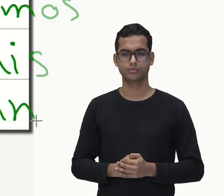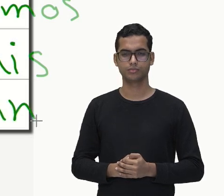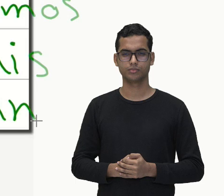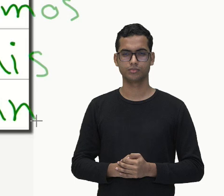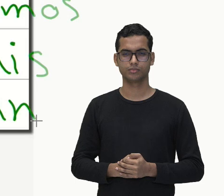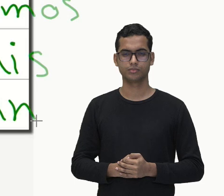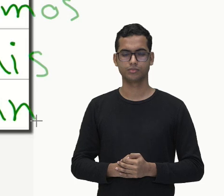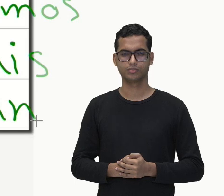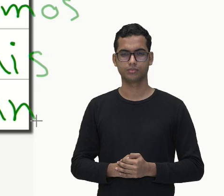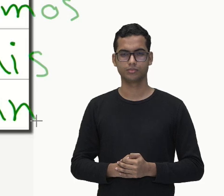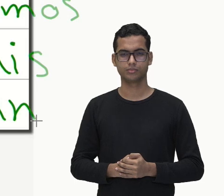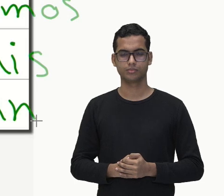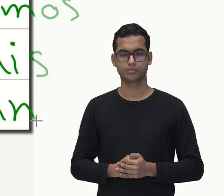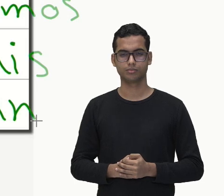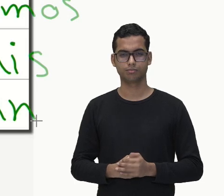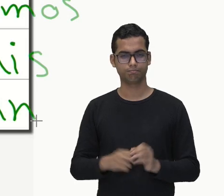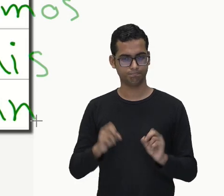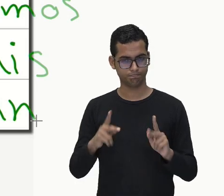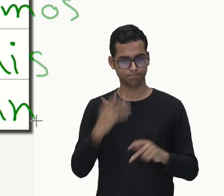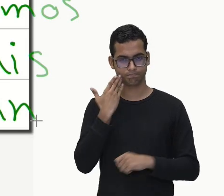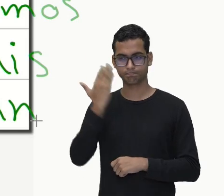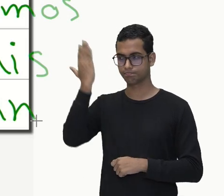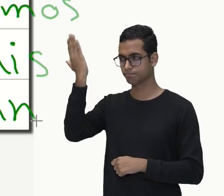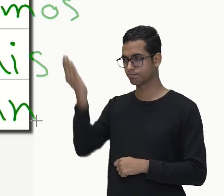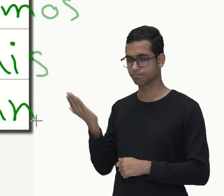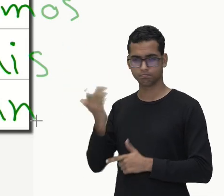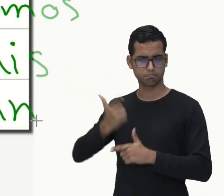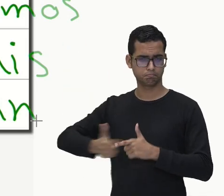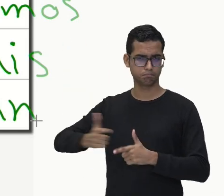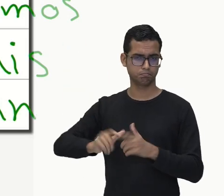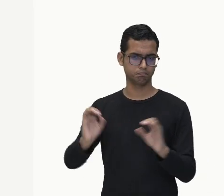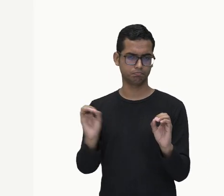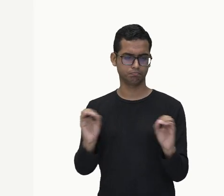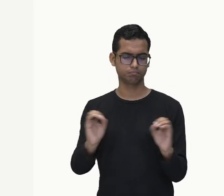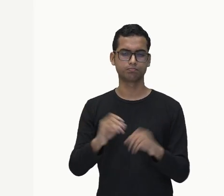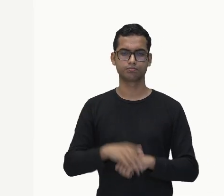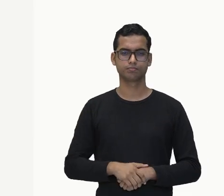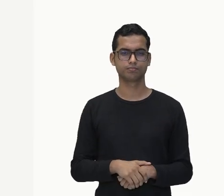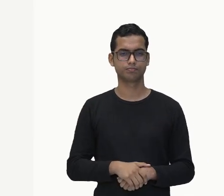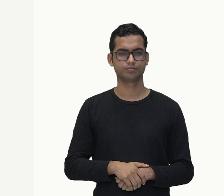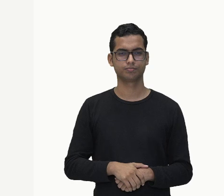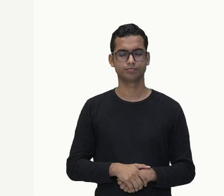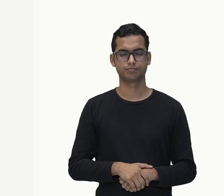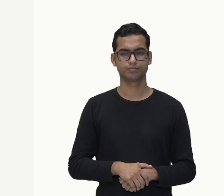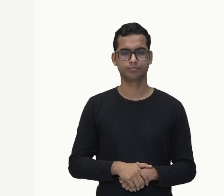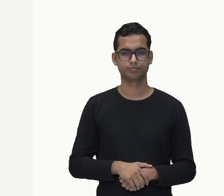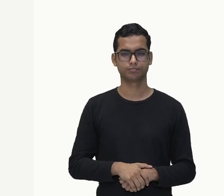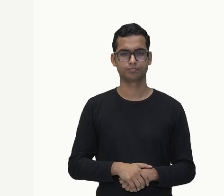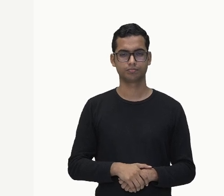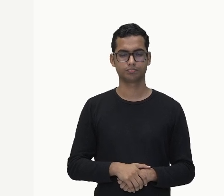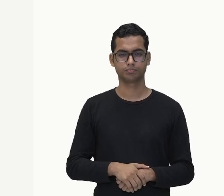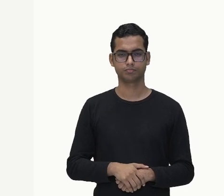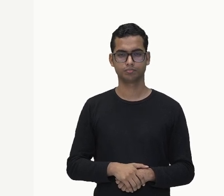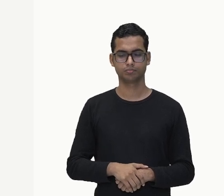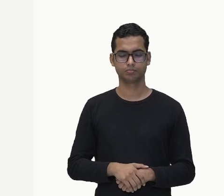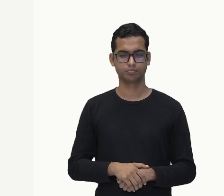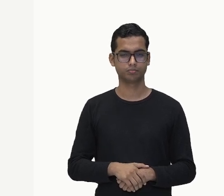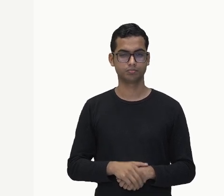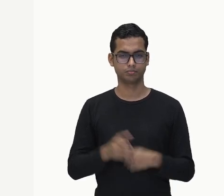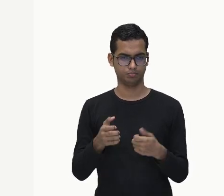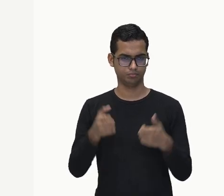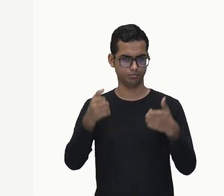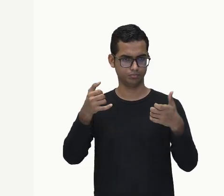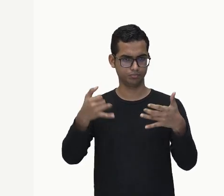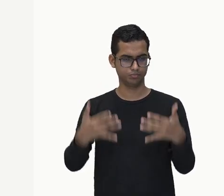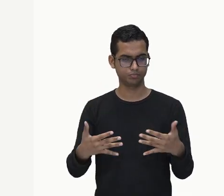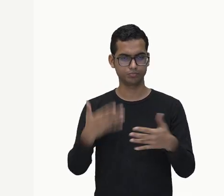eles iban. Ok, pessoal? Sem nenhum problema, né? Prestem atenção aqui. O verbo ser. Observem